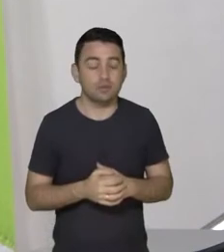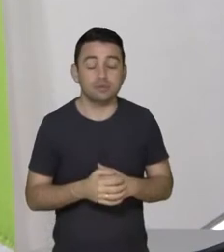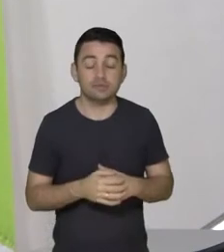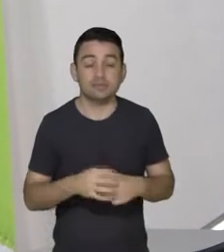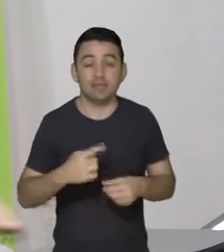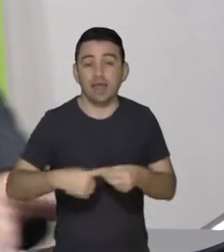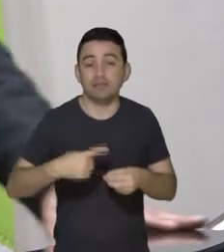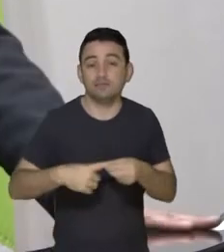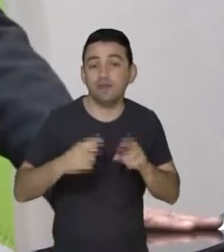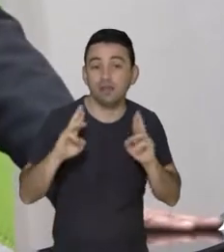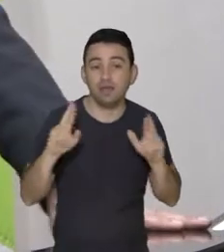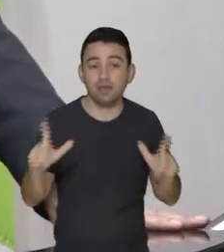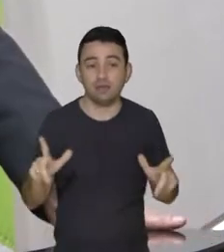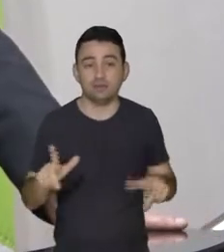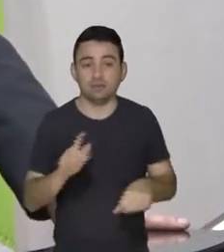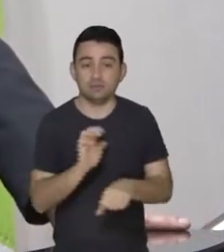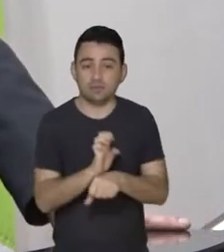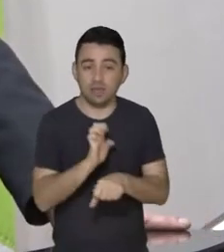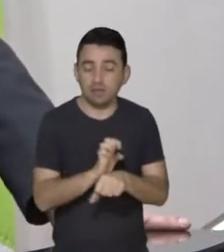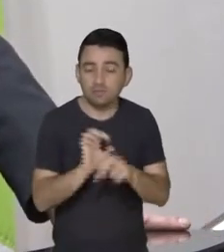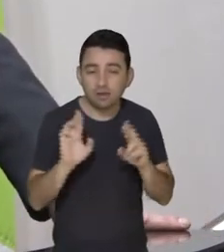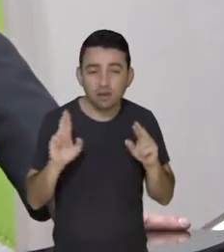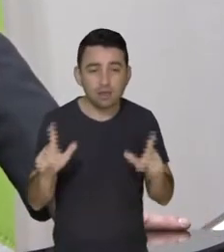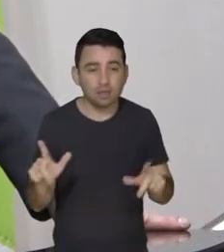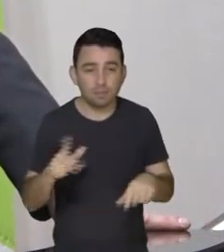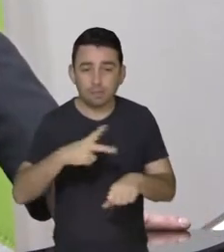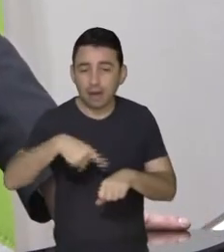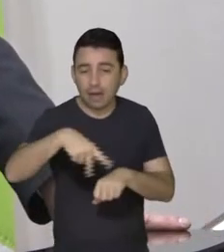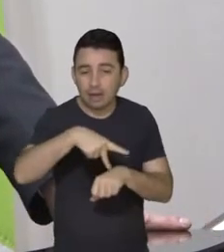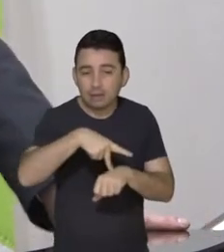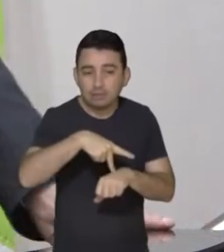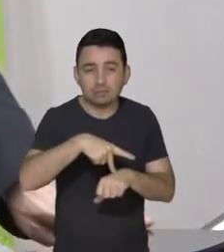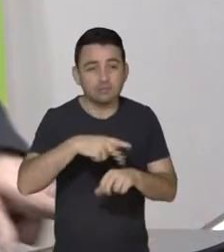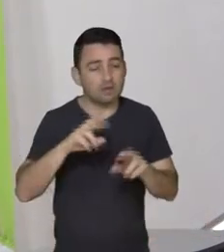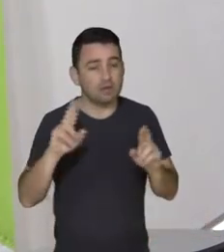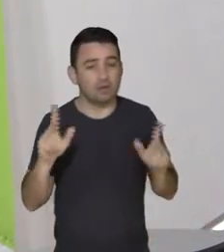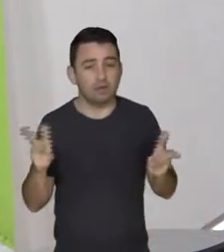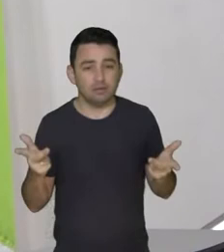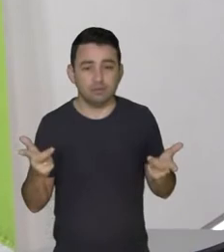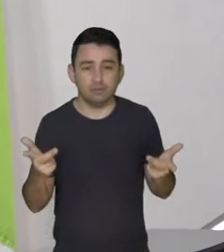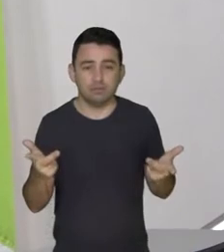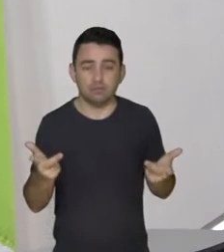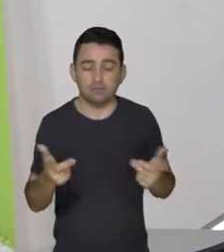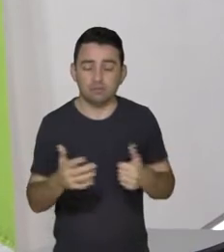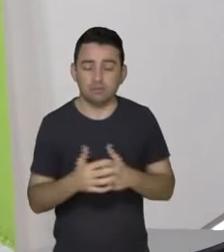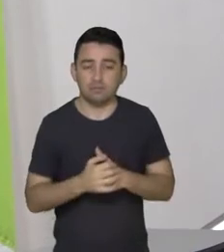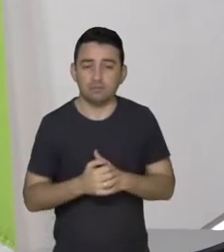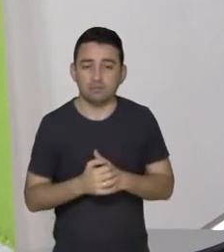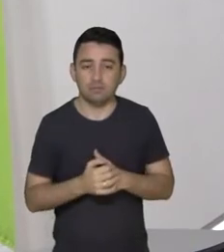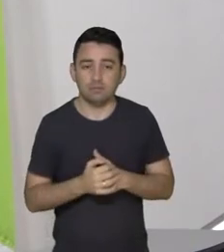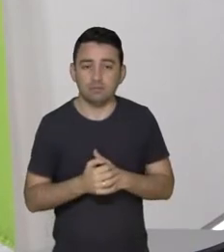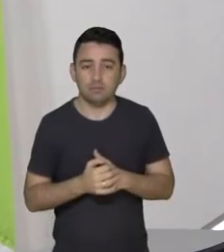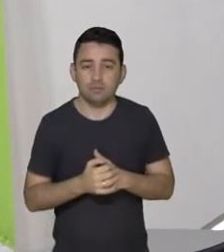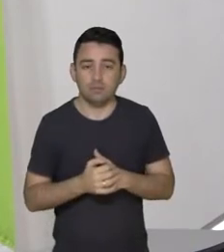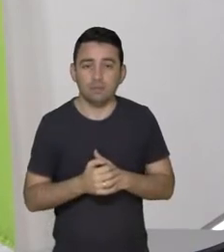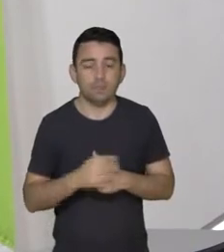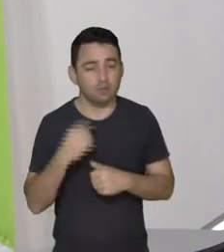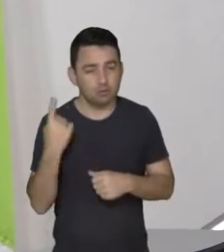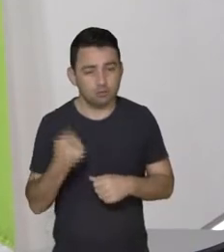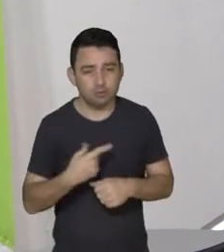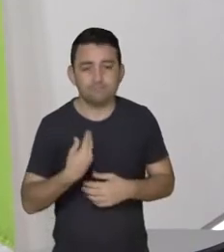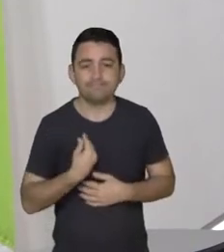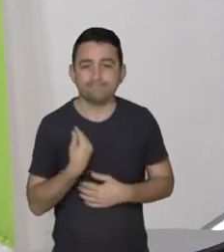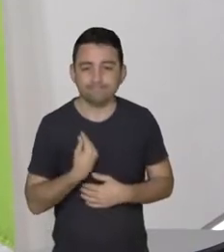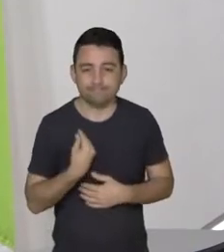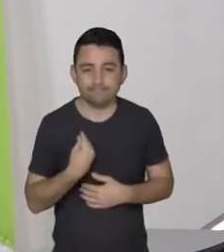mesmo estado ou até mesmo do mesmo país enfim nós vivenciamos um processo